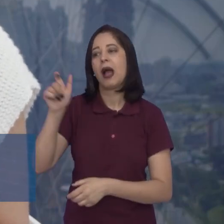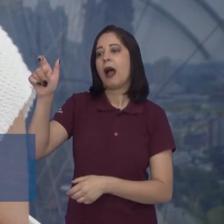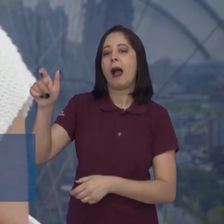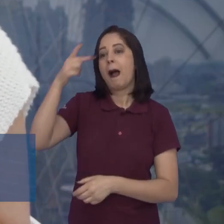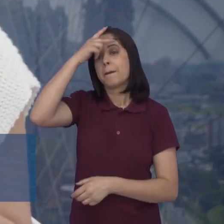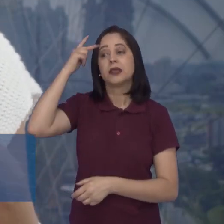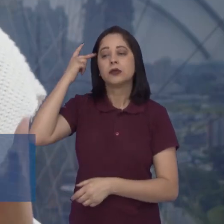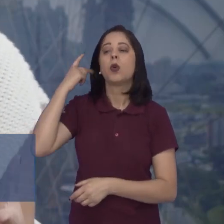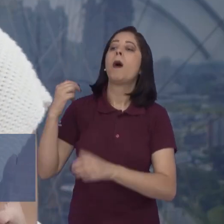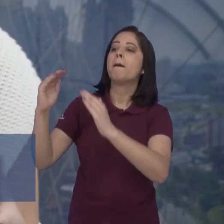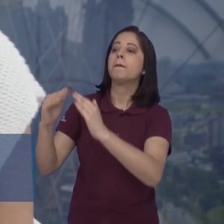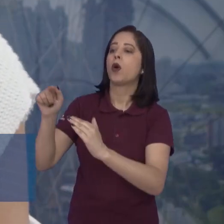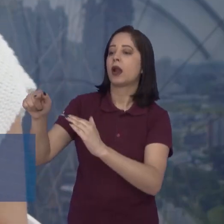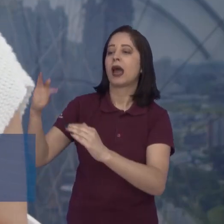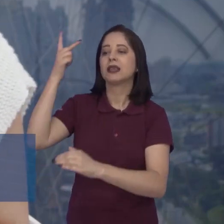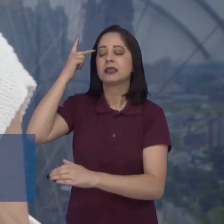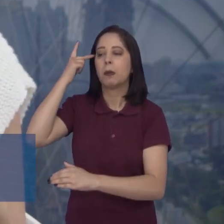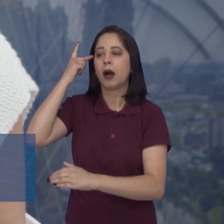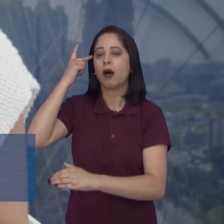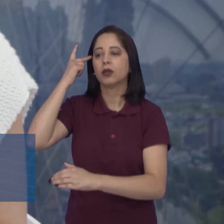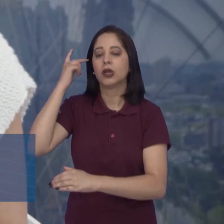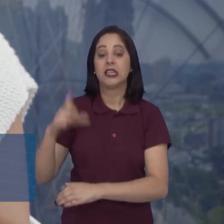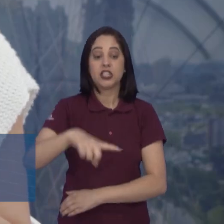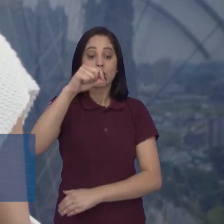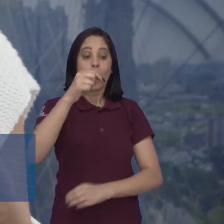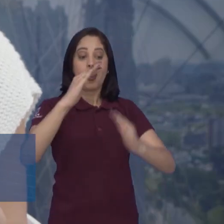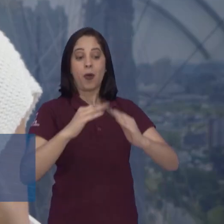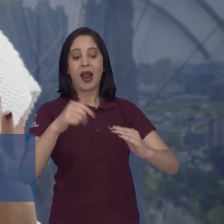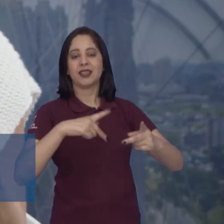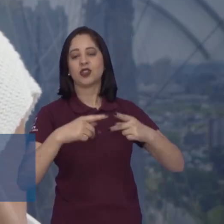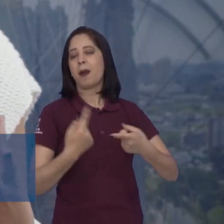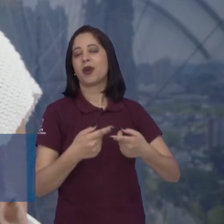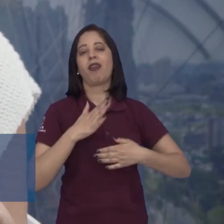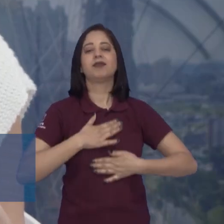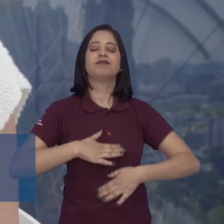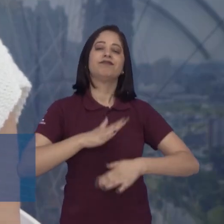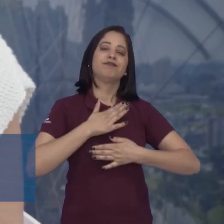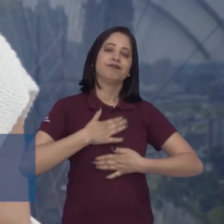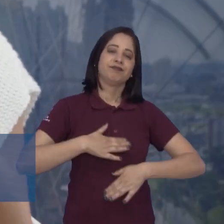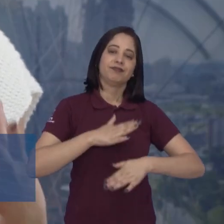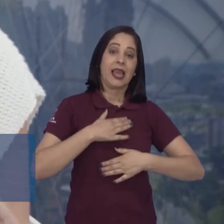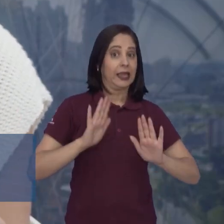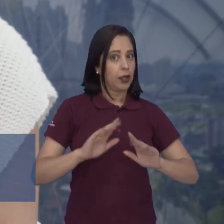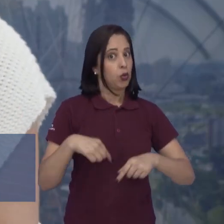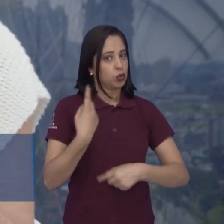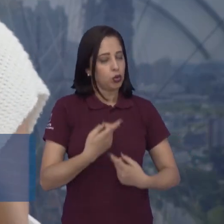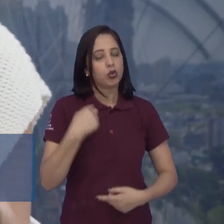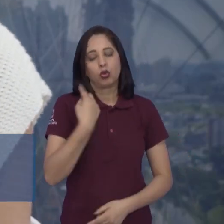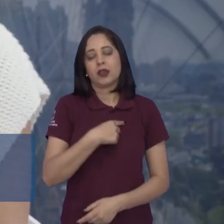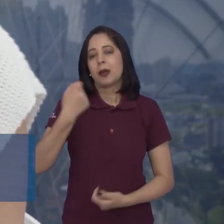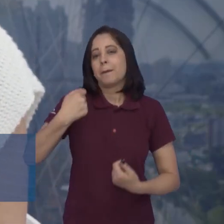num lugar que é mais tranquilo. Mas é isso, o quanto essa tranquilidade pode ser mantida, a que custo, isso tem que